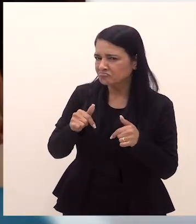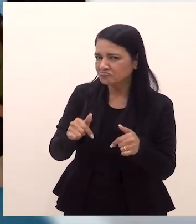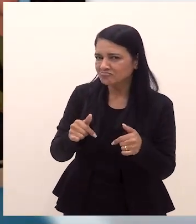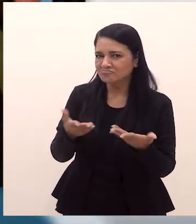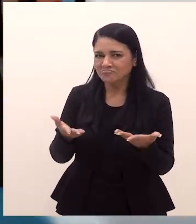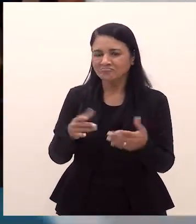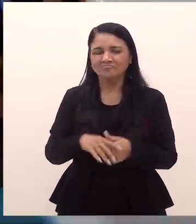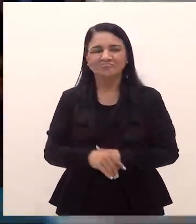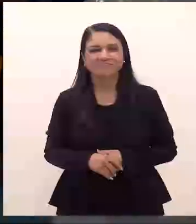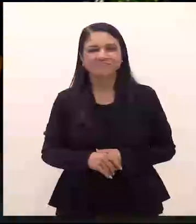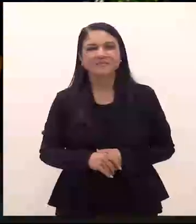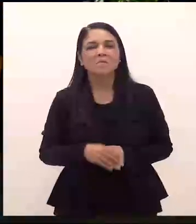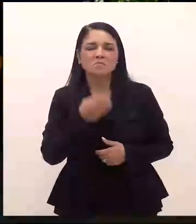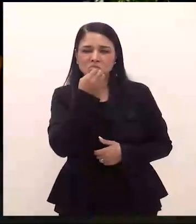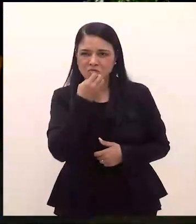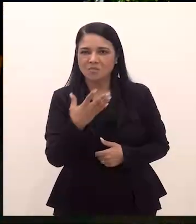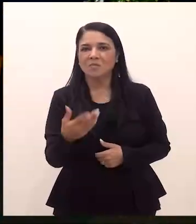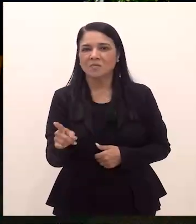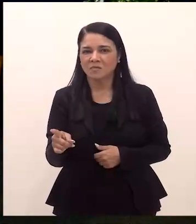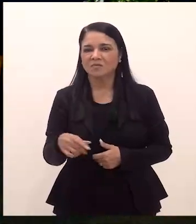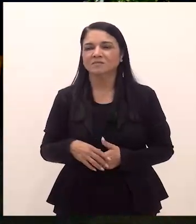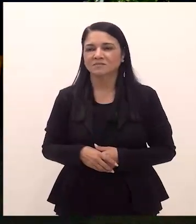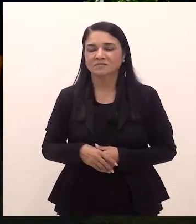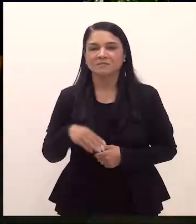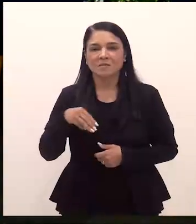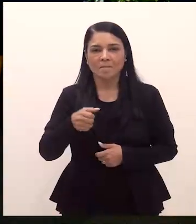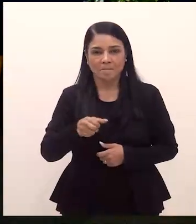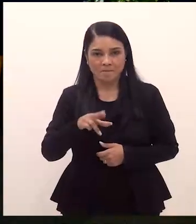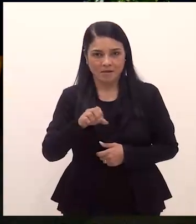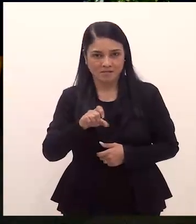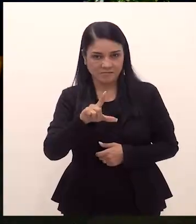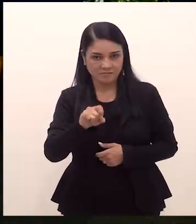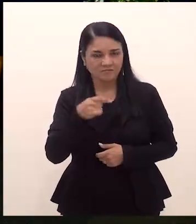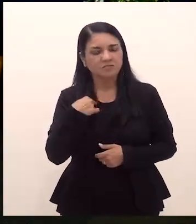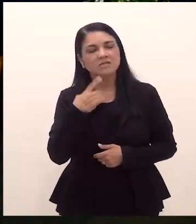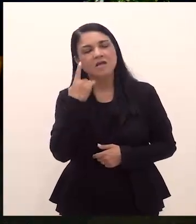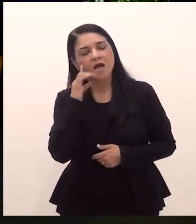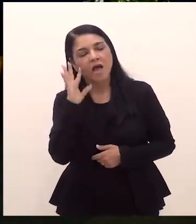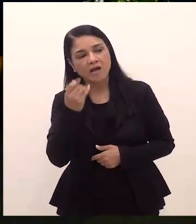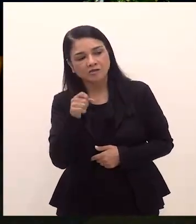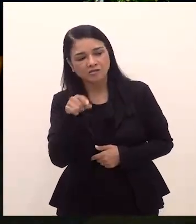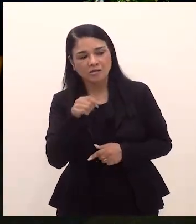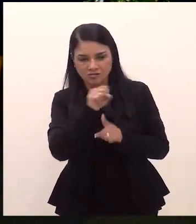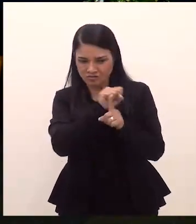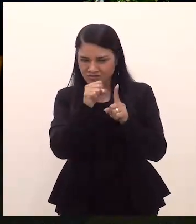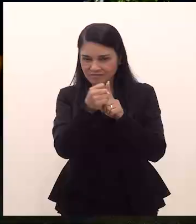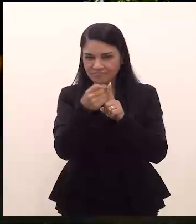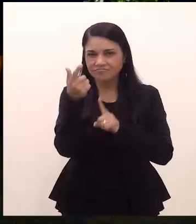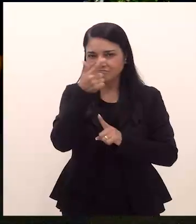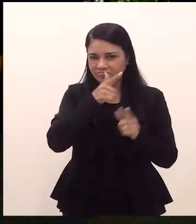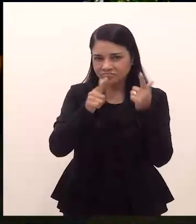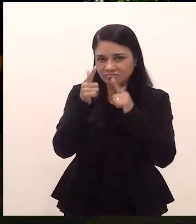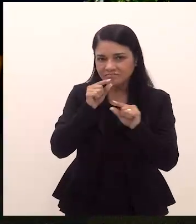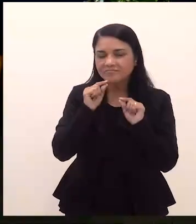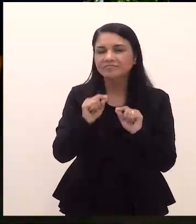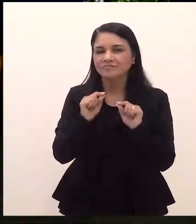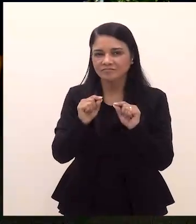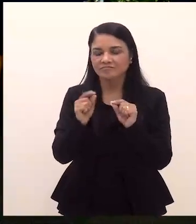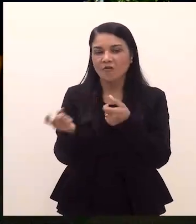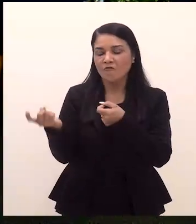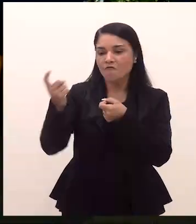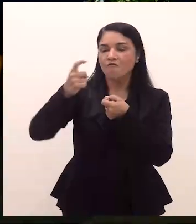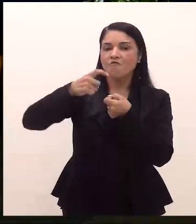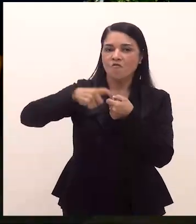Será que nunca faremos senão? Muito bom. Marcelo, você acha que a sociedade